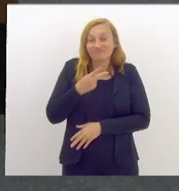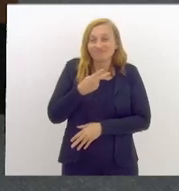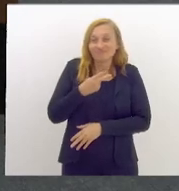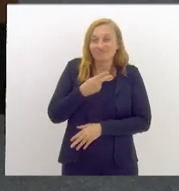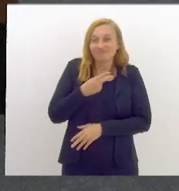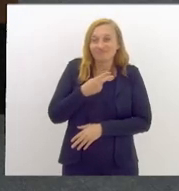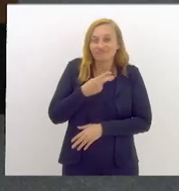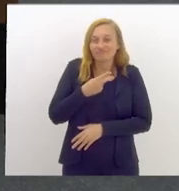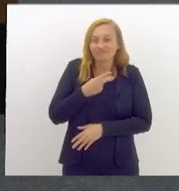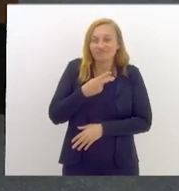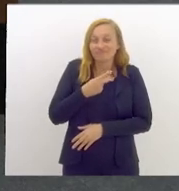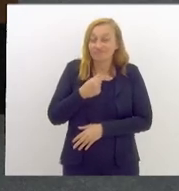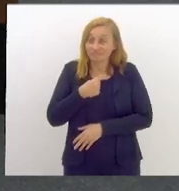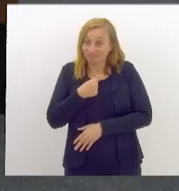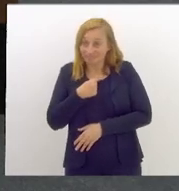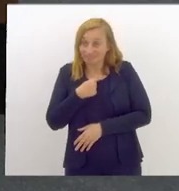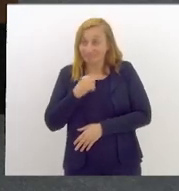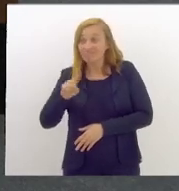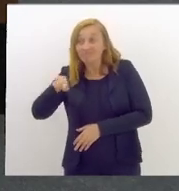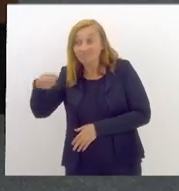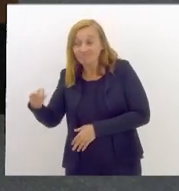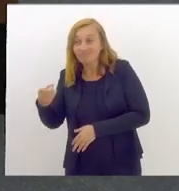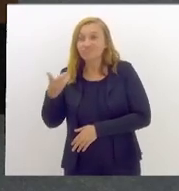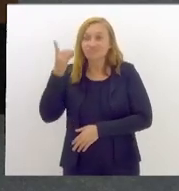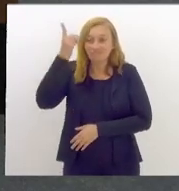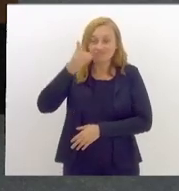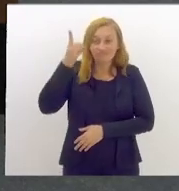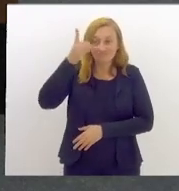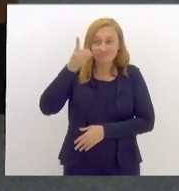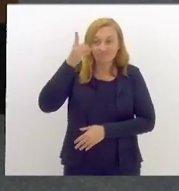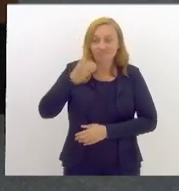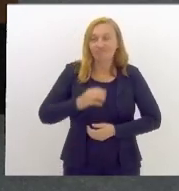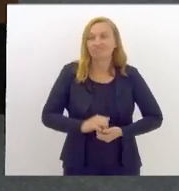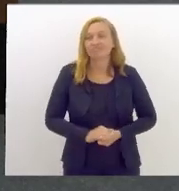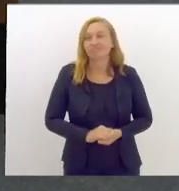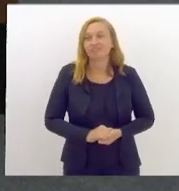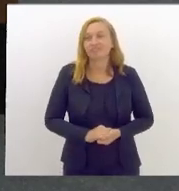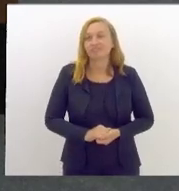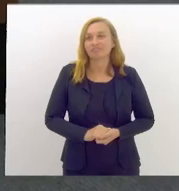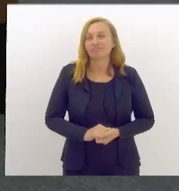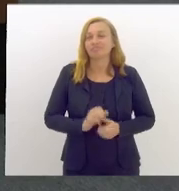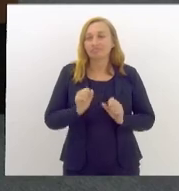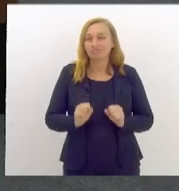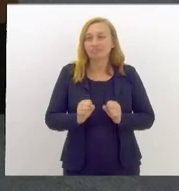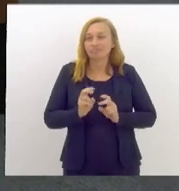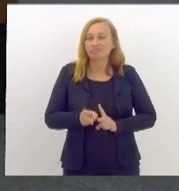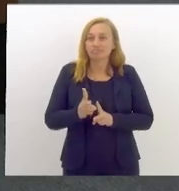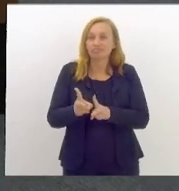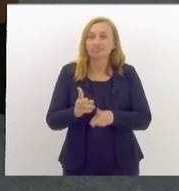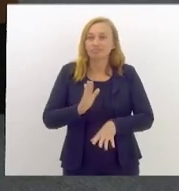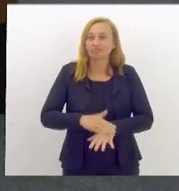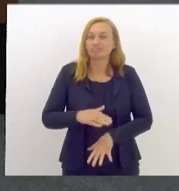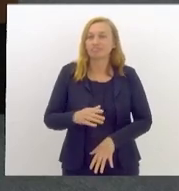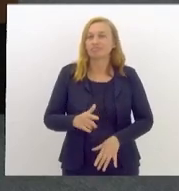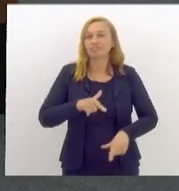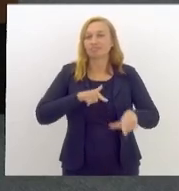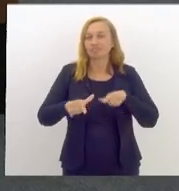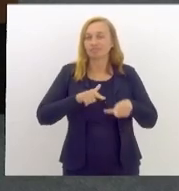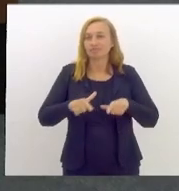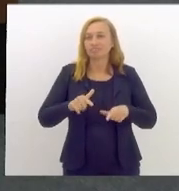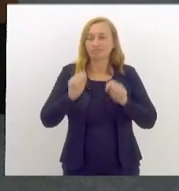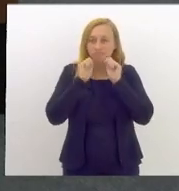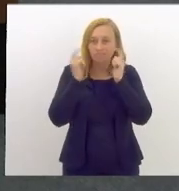que tanto eu quanto outros deputados e deputadas que vamos poder continuar mais um mandato na Assembleia